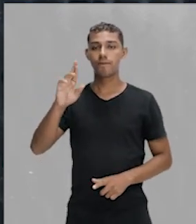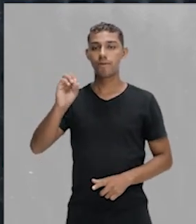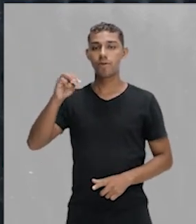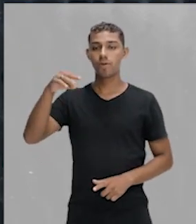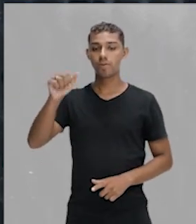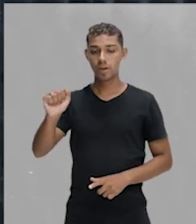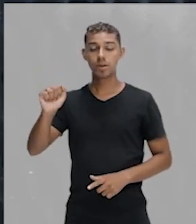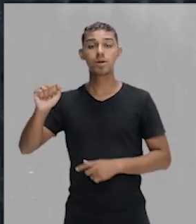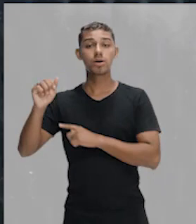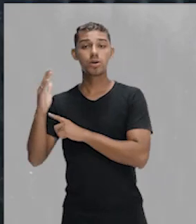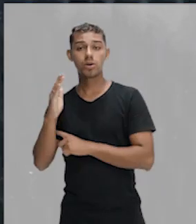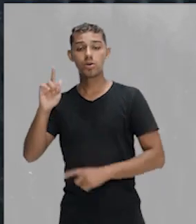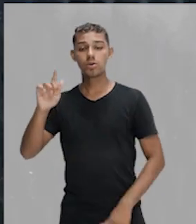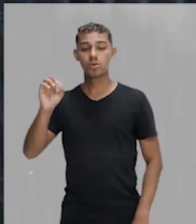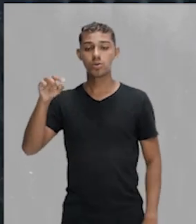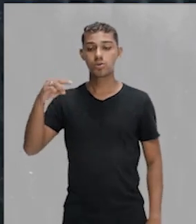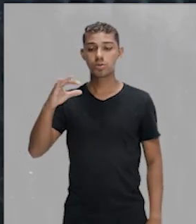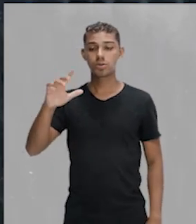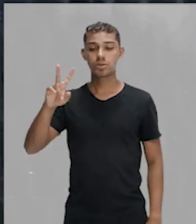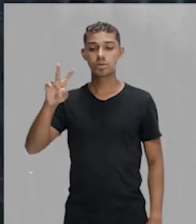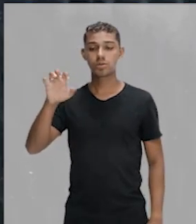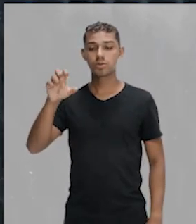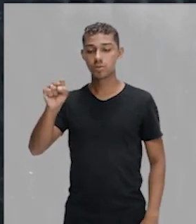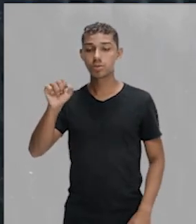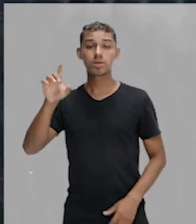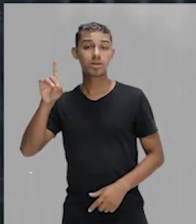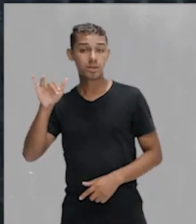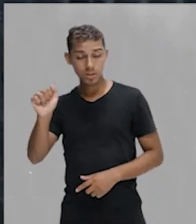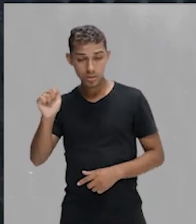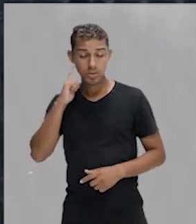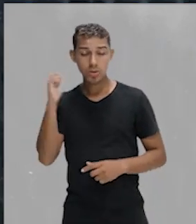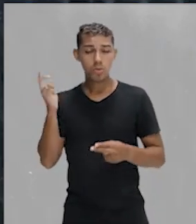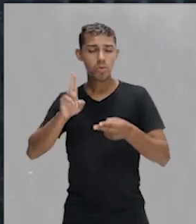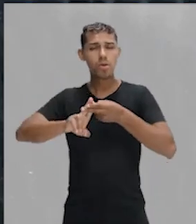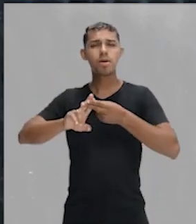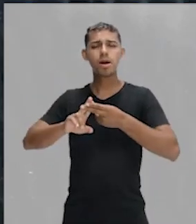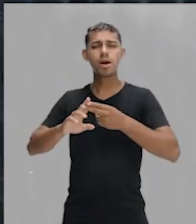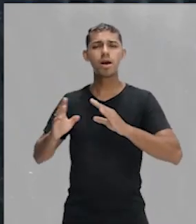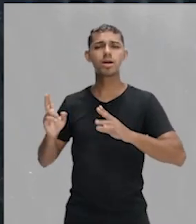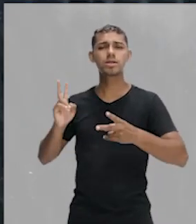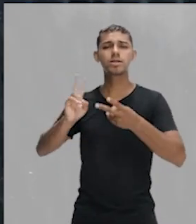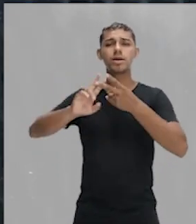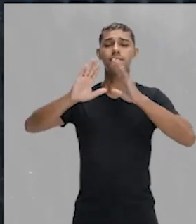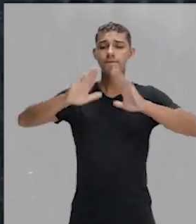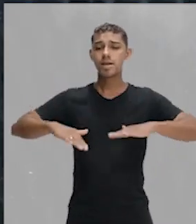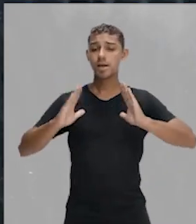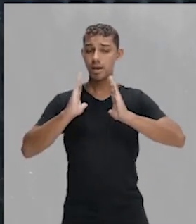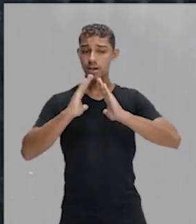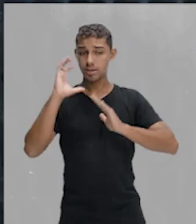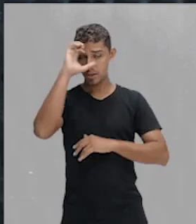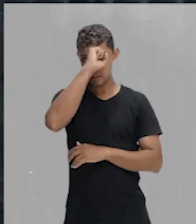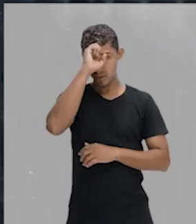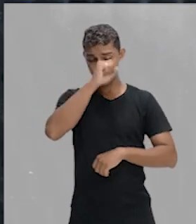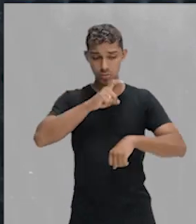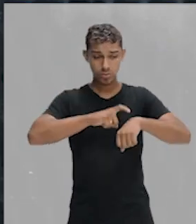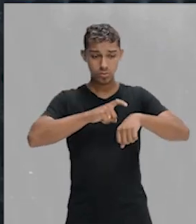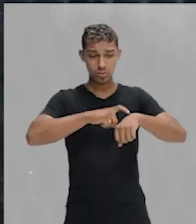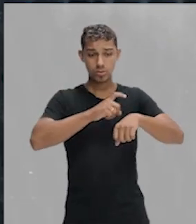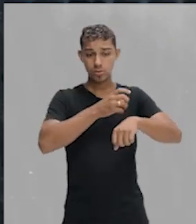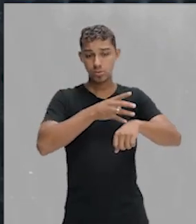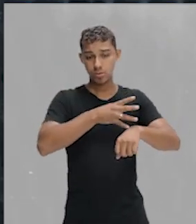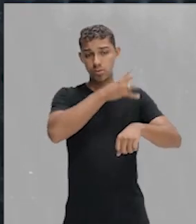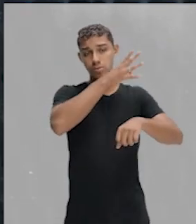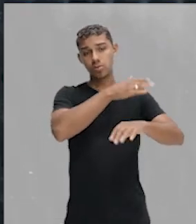Rádio Timbira 1290 MHz, programa hashtag Fica em Casa, das 16 às 17. Todo